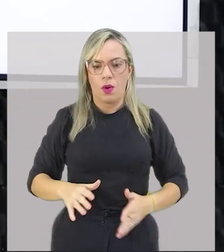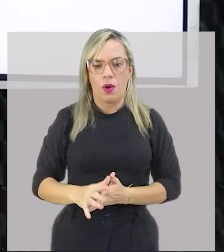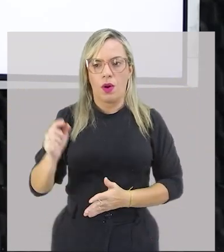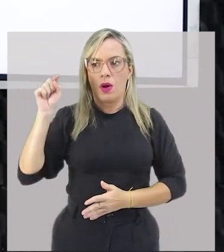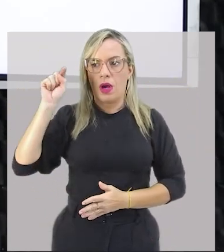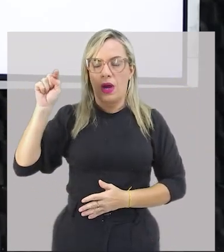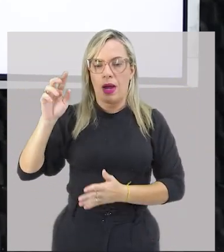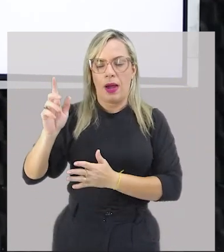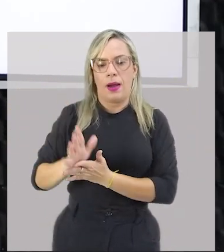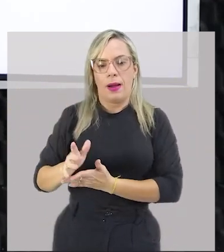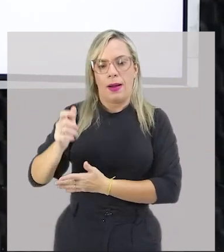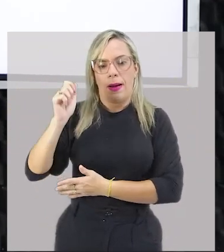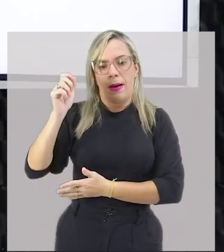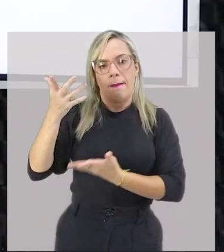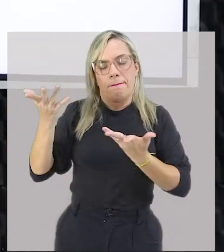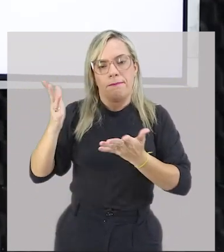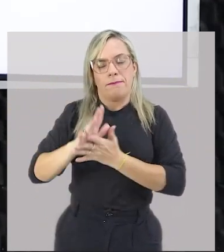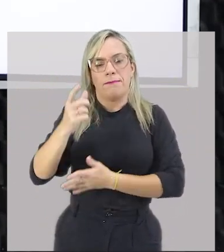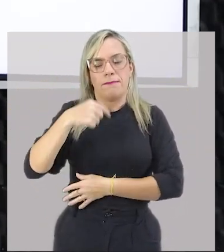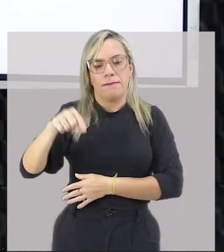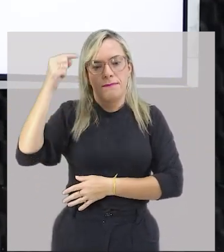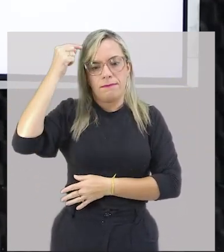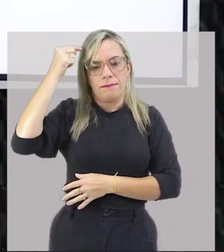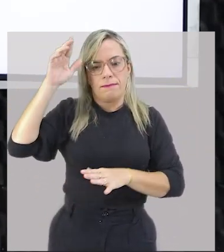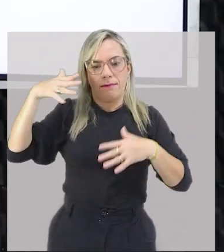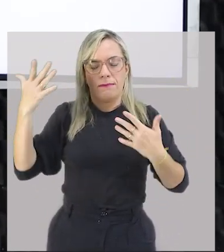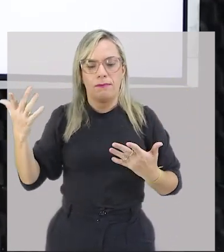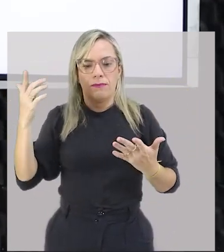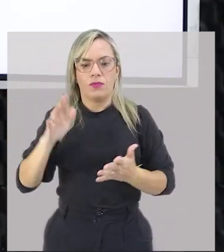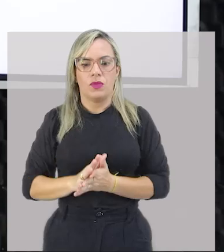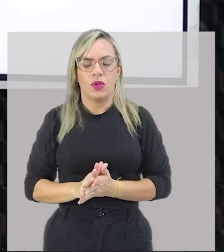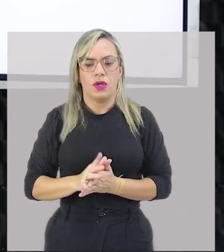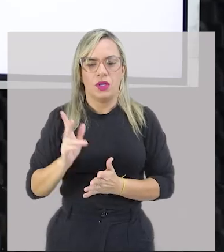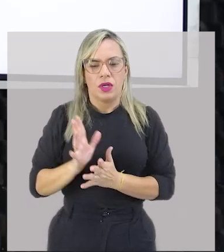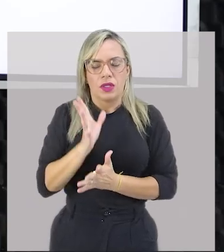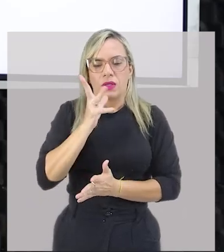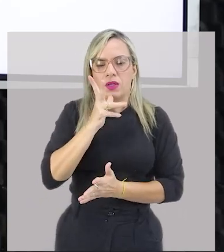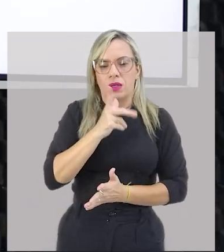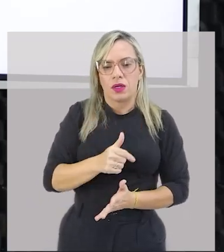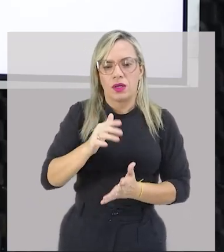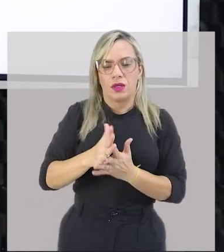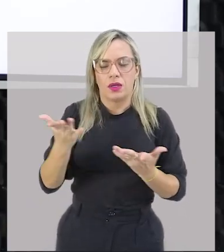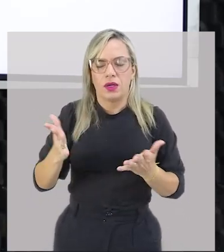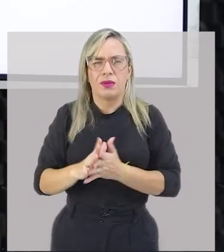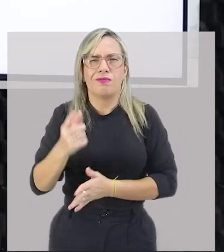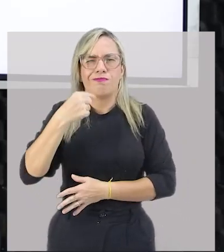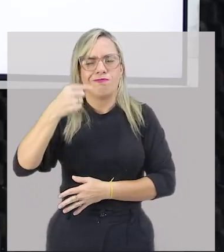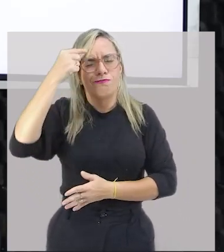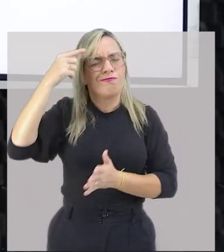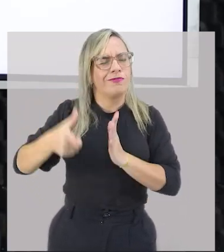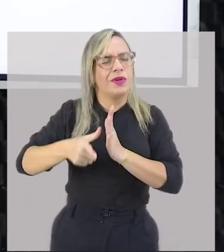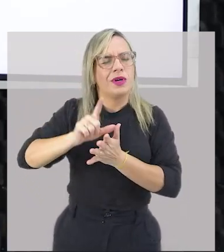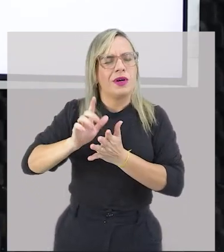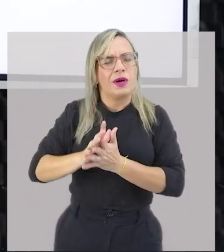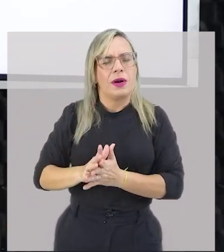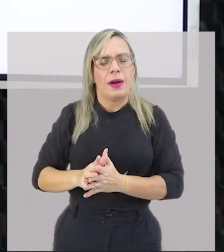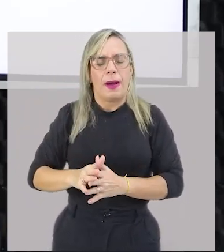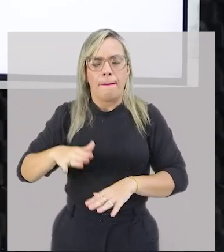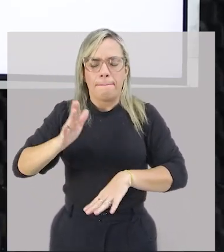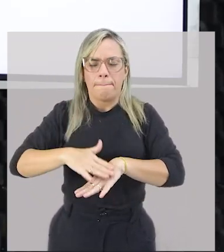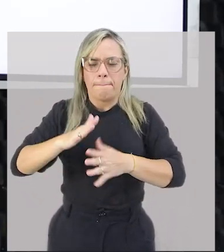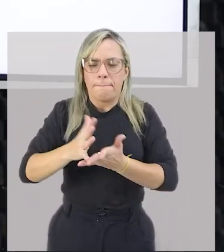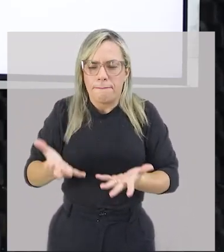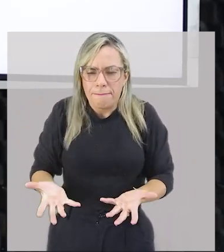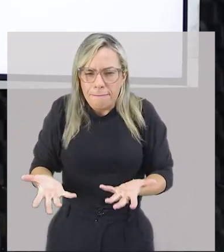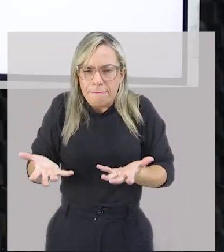devagar. Então, o que se pensava? Pensava-se o seguinte, que os corpos mais pesados, eles caem mais rápido,